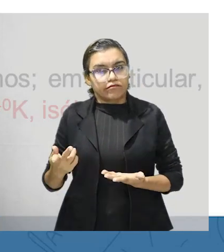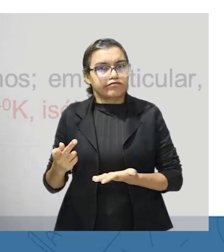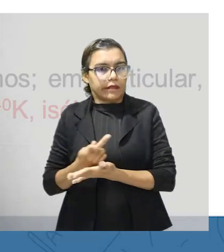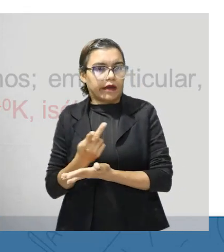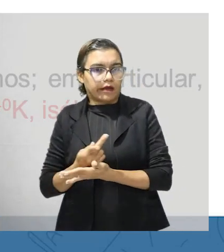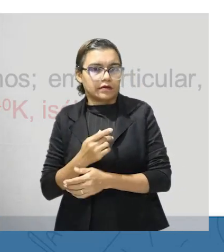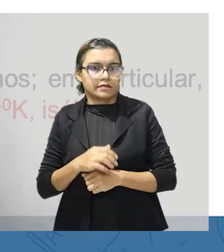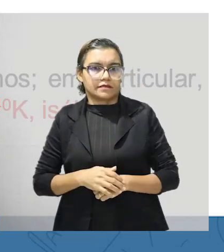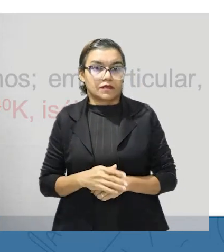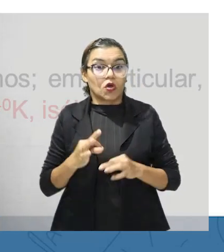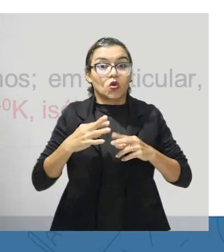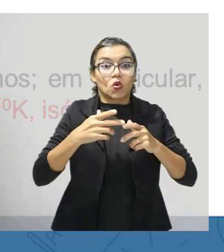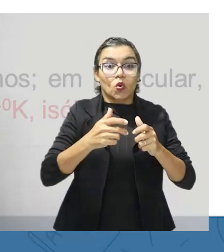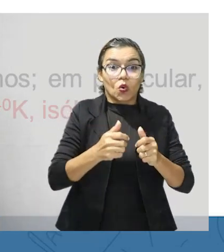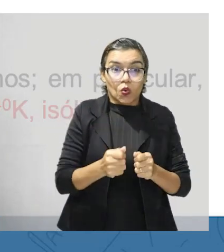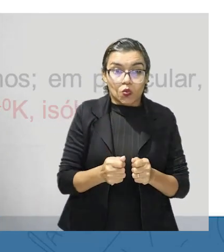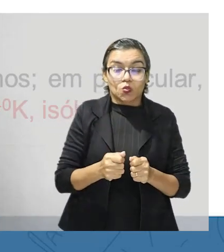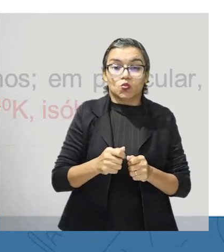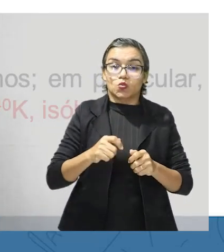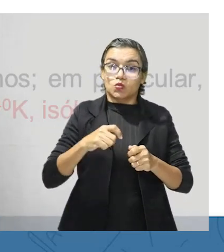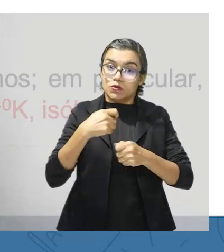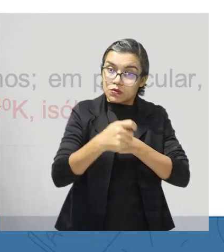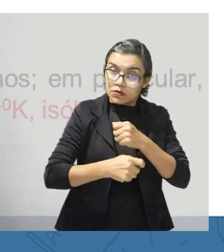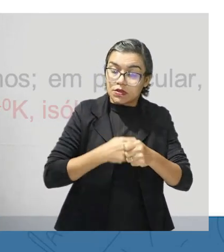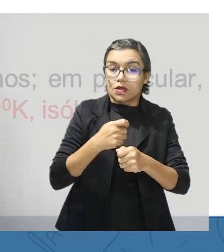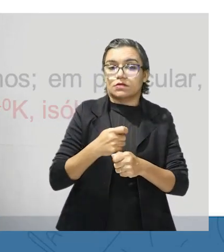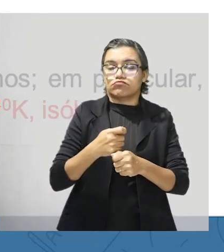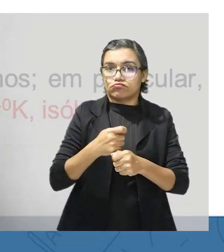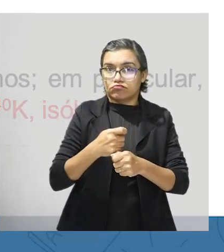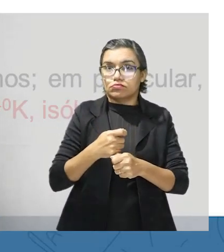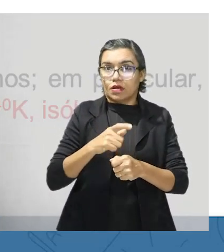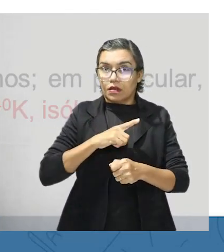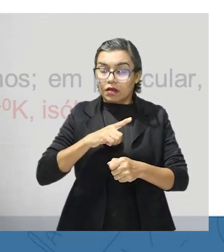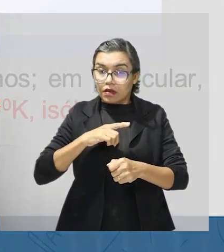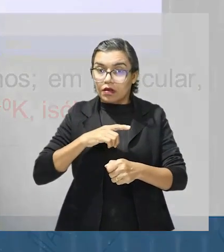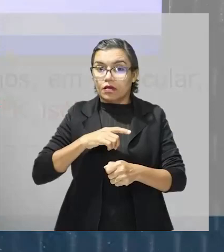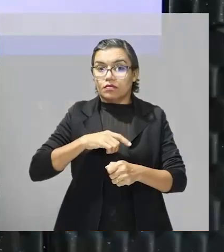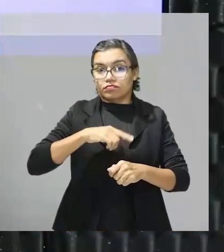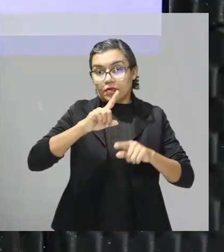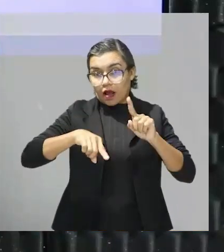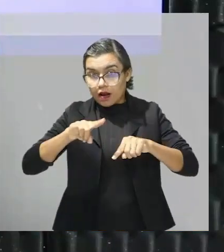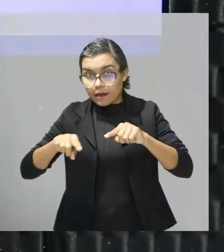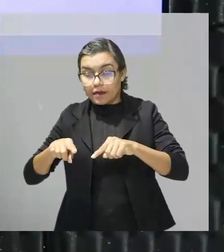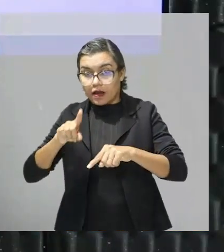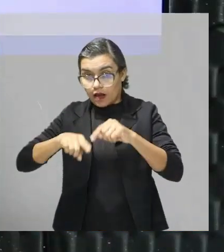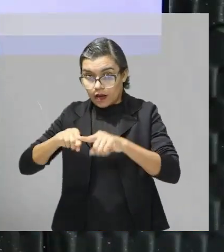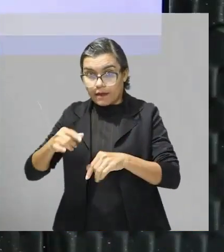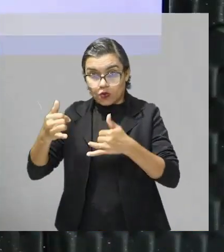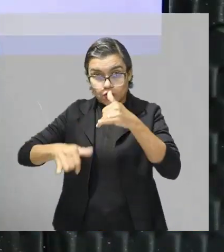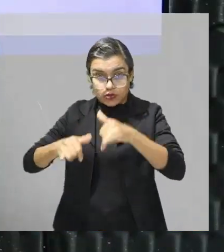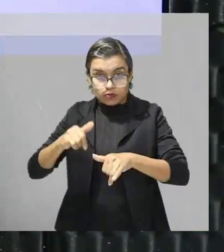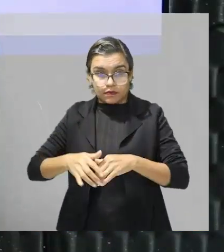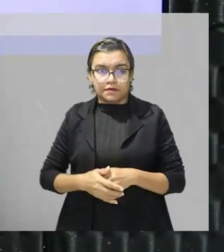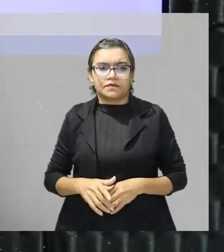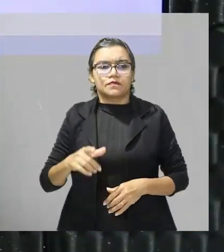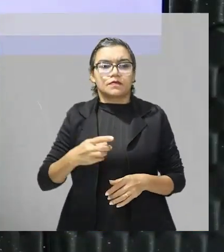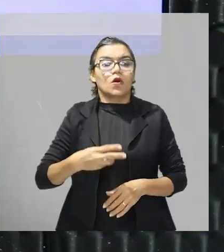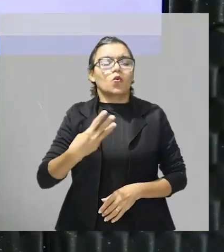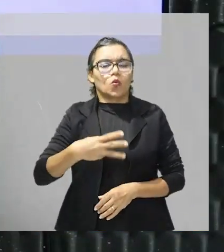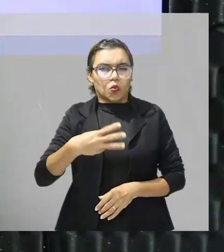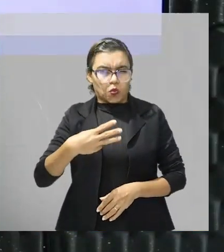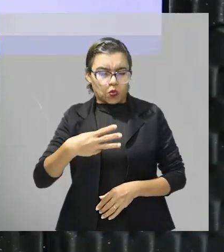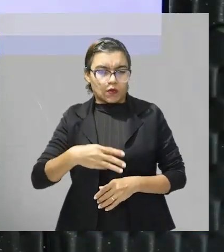em massa e em todas as outras propriedades não nós temos os isótopos três diferentes elementos químicos